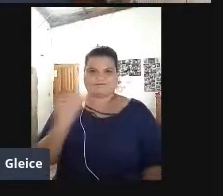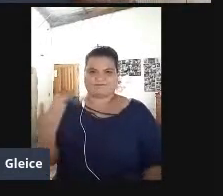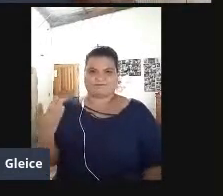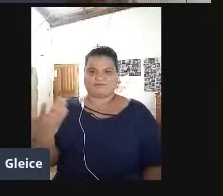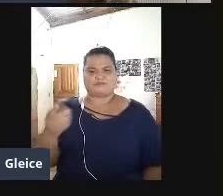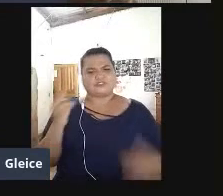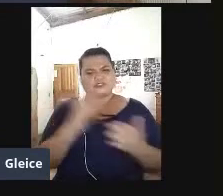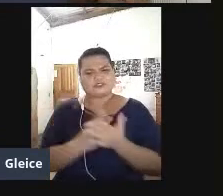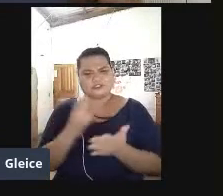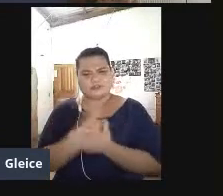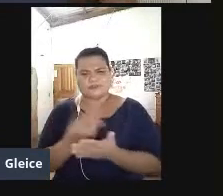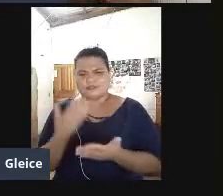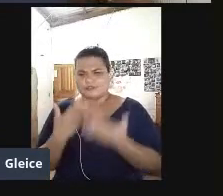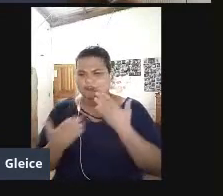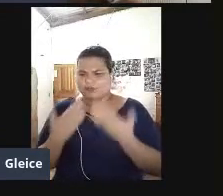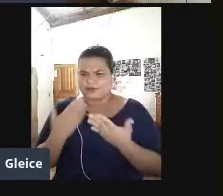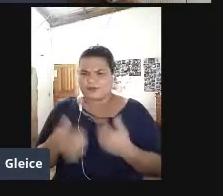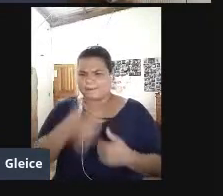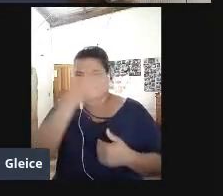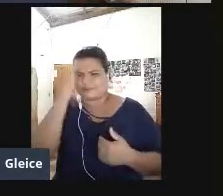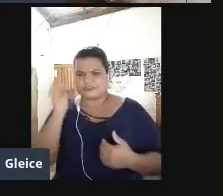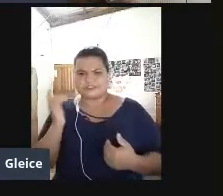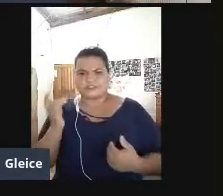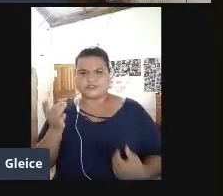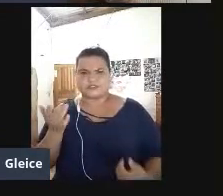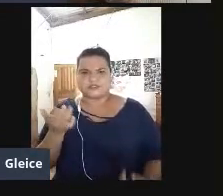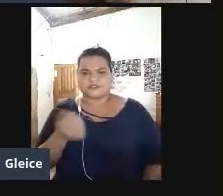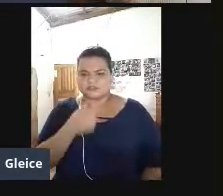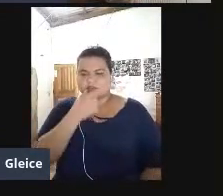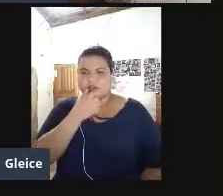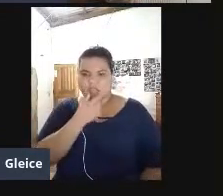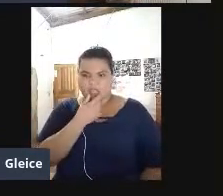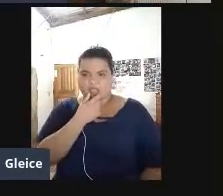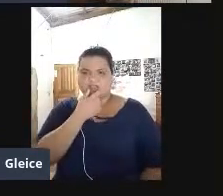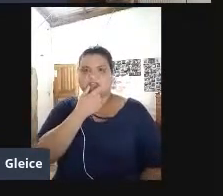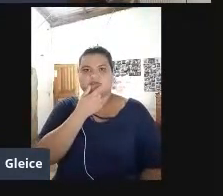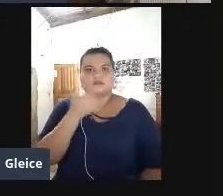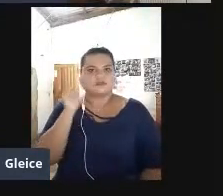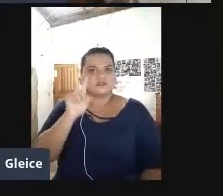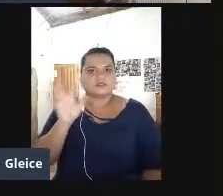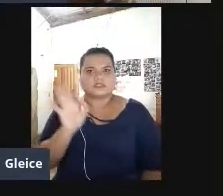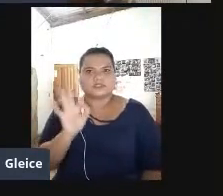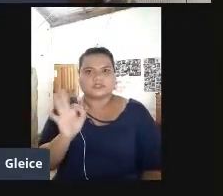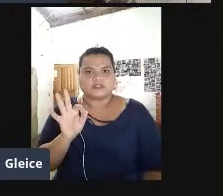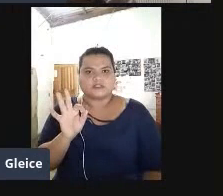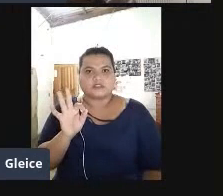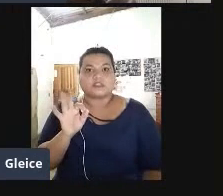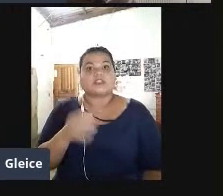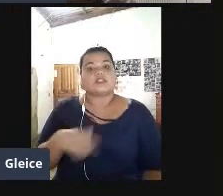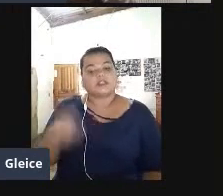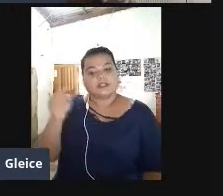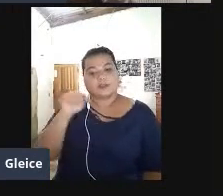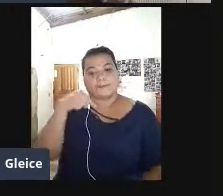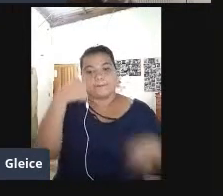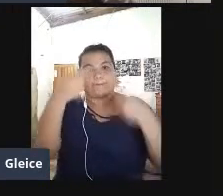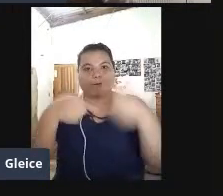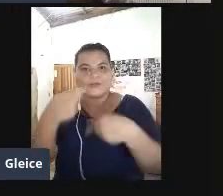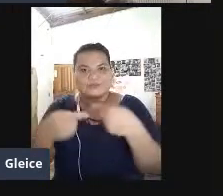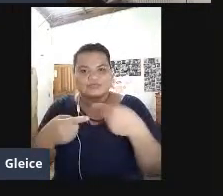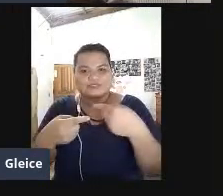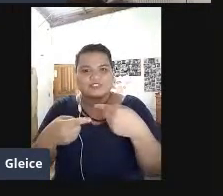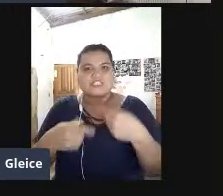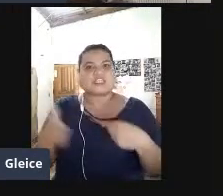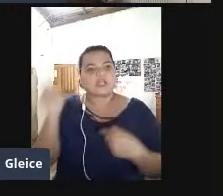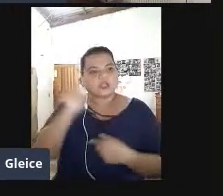Para um paciente que não conseguia segurar a boca fechada, eu saber que ele está tendo controle de língua, de glote, de deglutição,